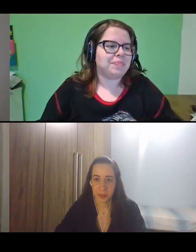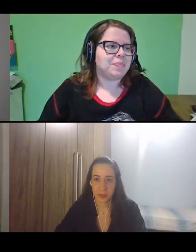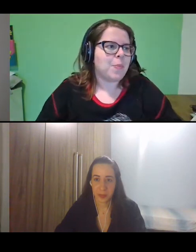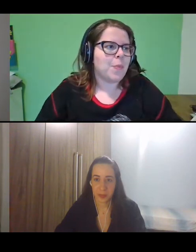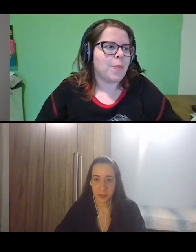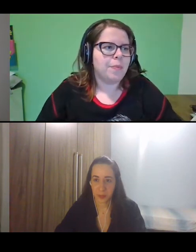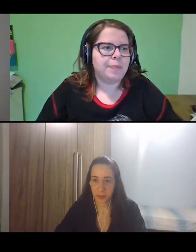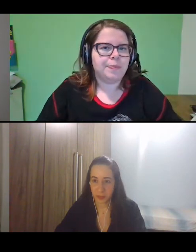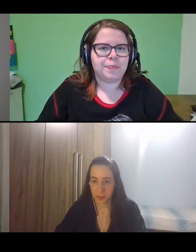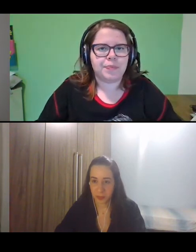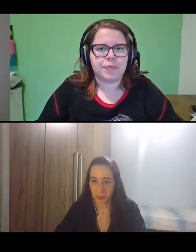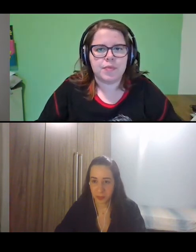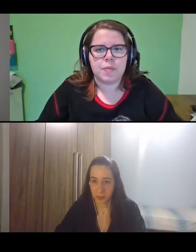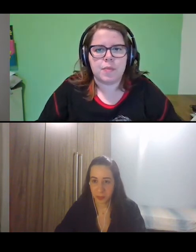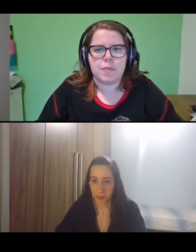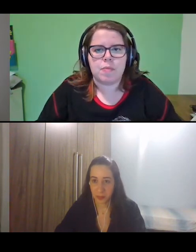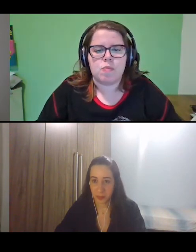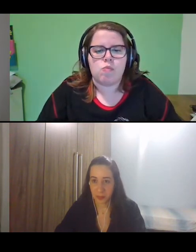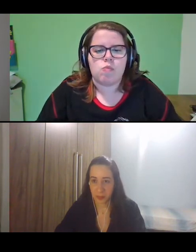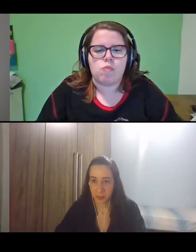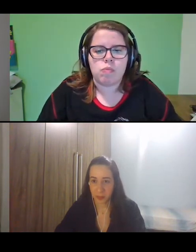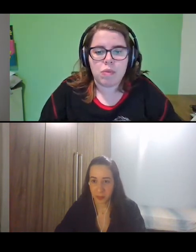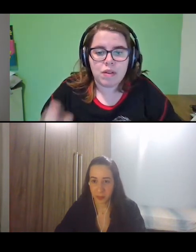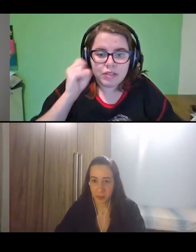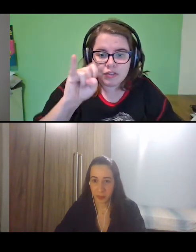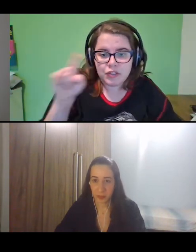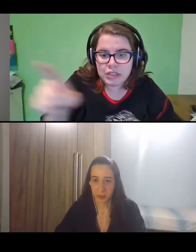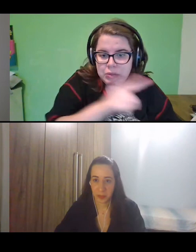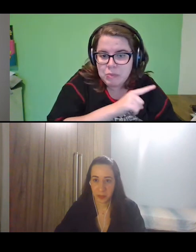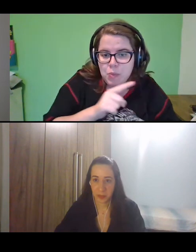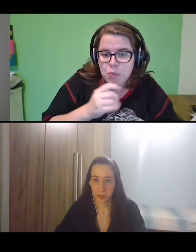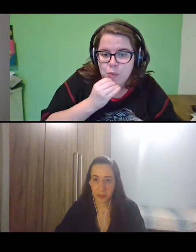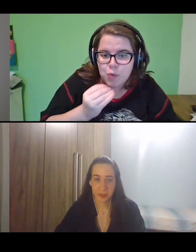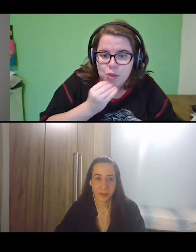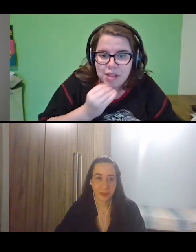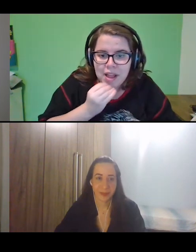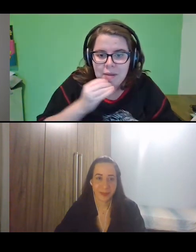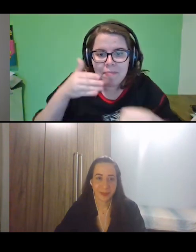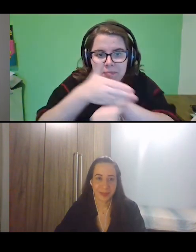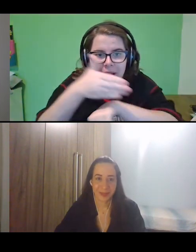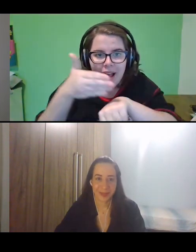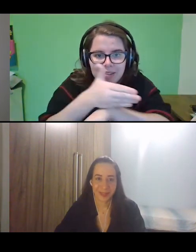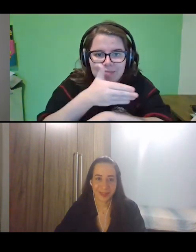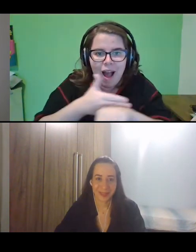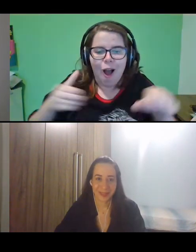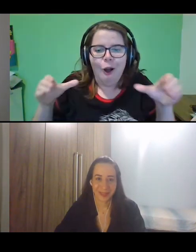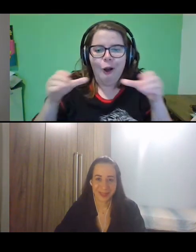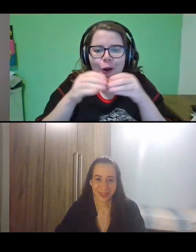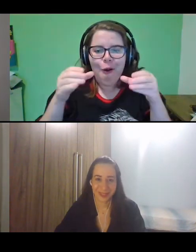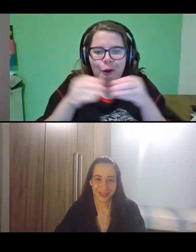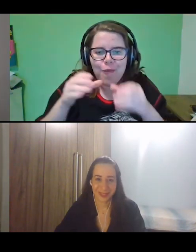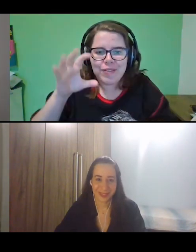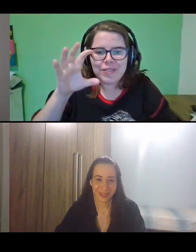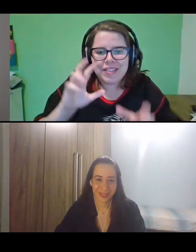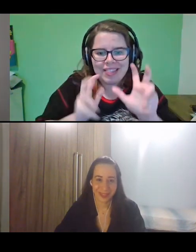Dá um F5 aí, Lê. Se vocês puderem participar nessa grande comunidade TDC aqui,